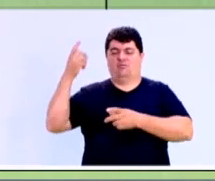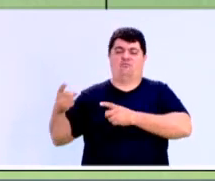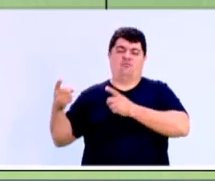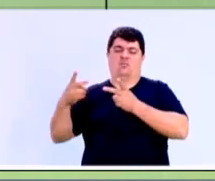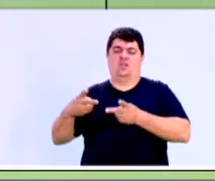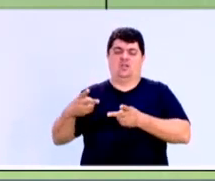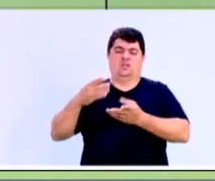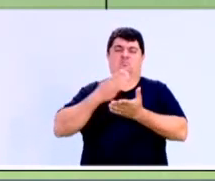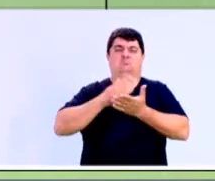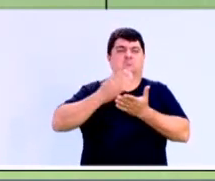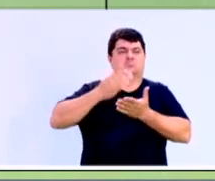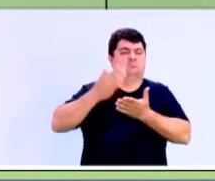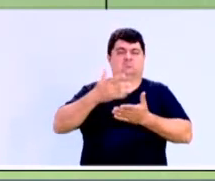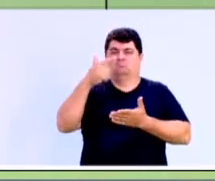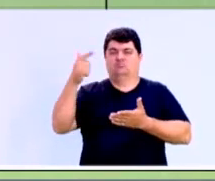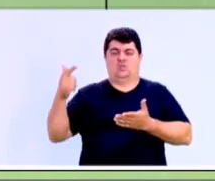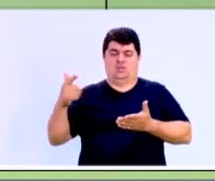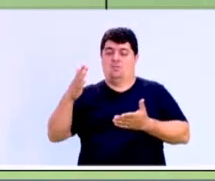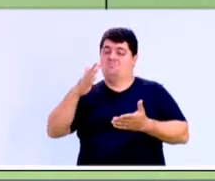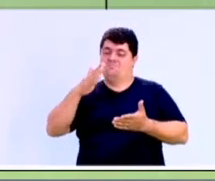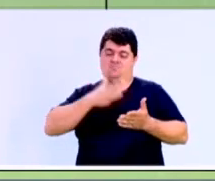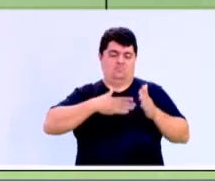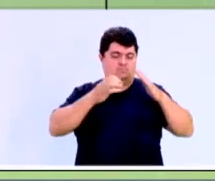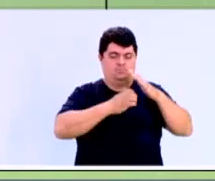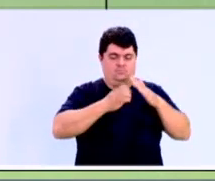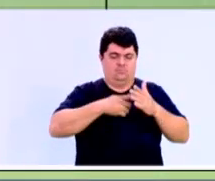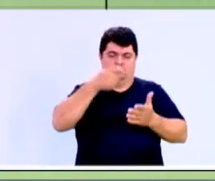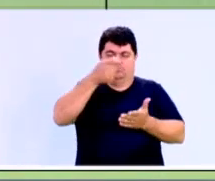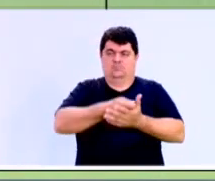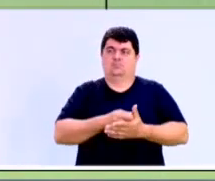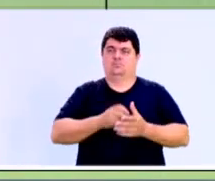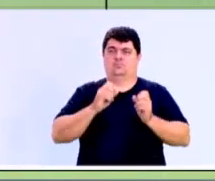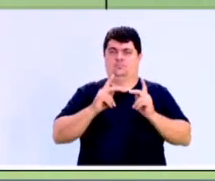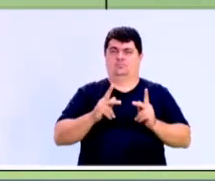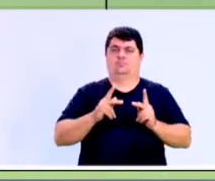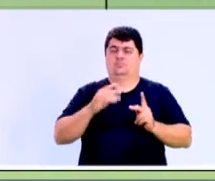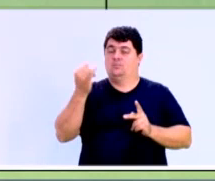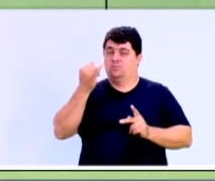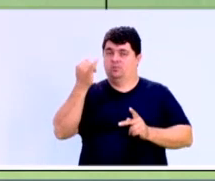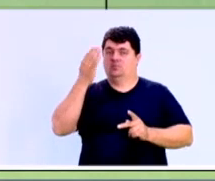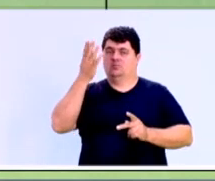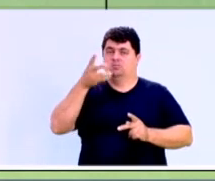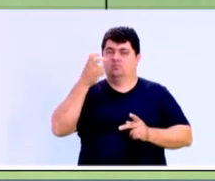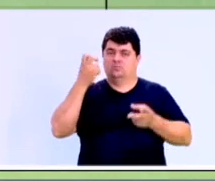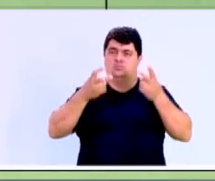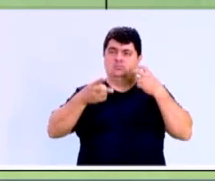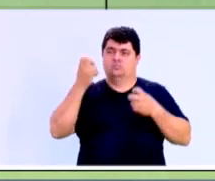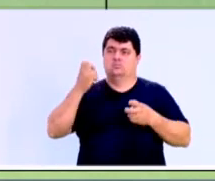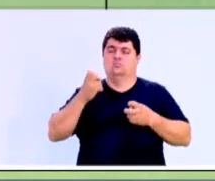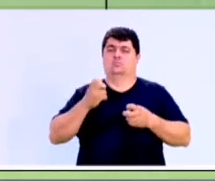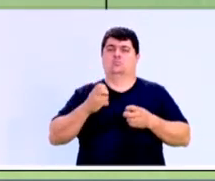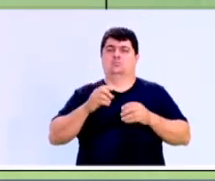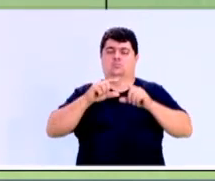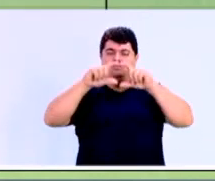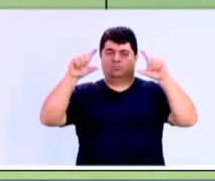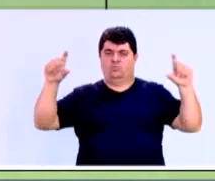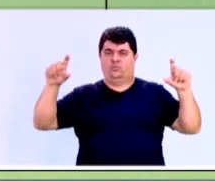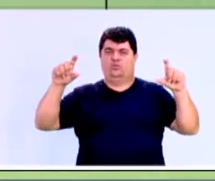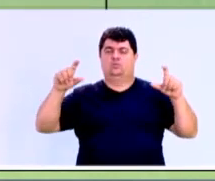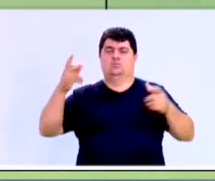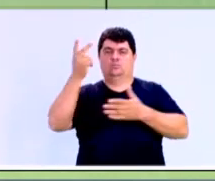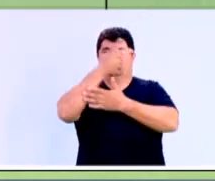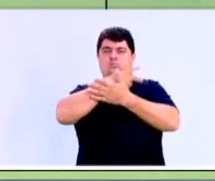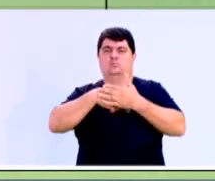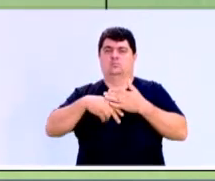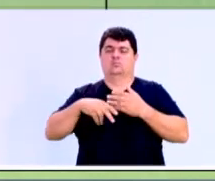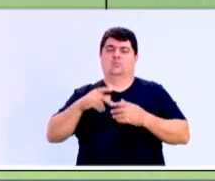a mercadoria de fato para a gente e que a gente acaba revendendo, ok? Muito importante, frisou, colocou no cálculo, diminua o